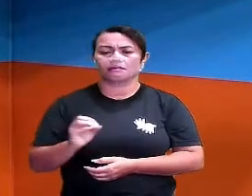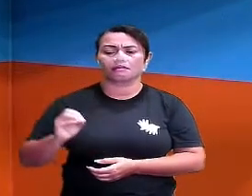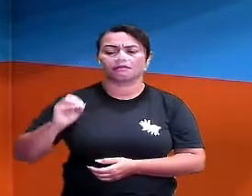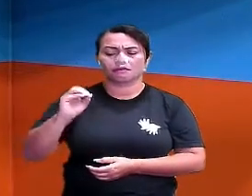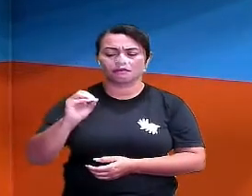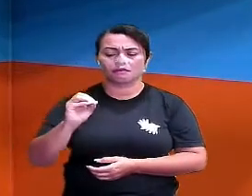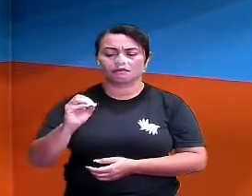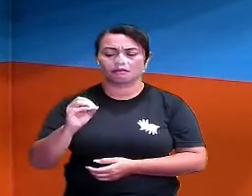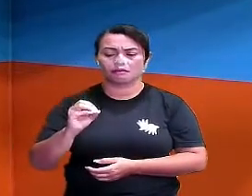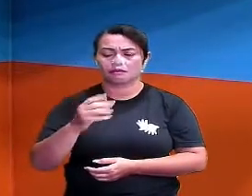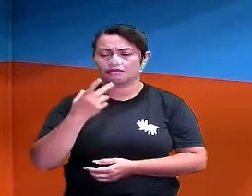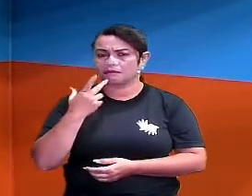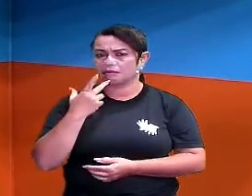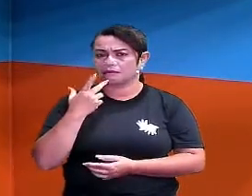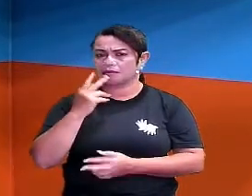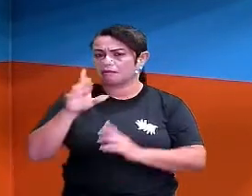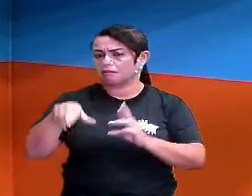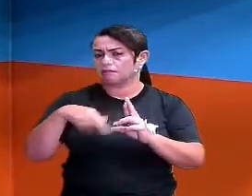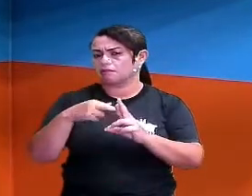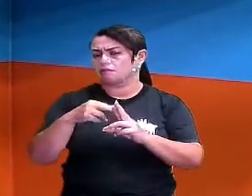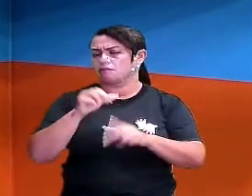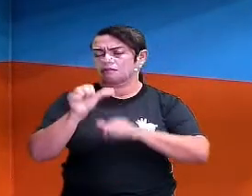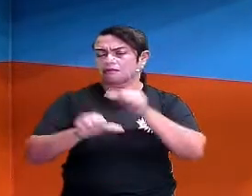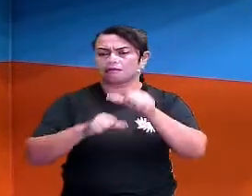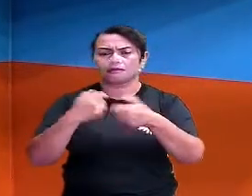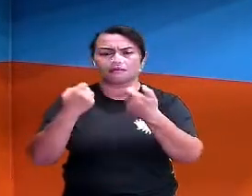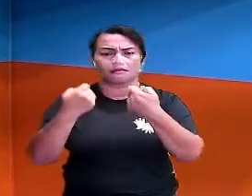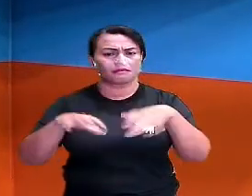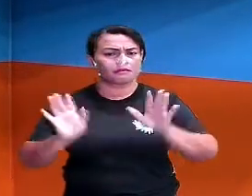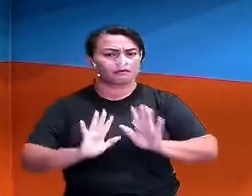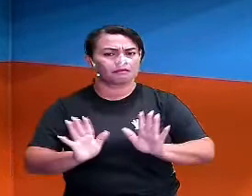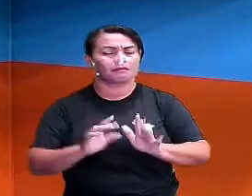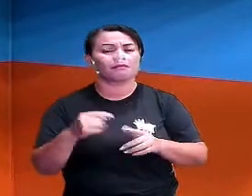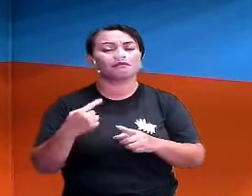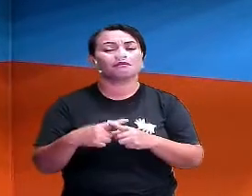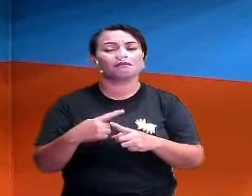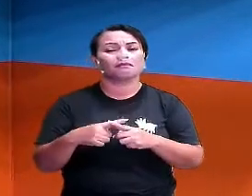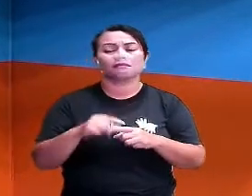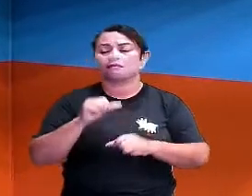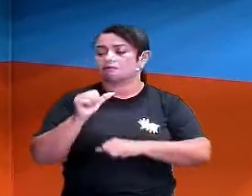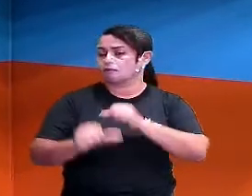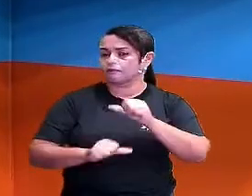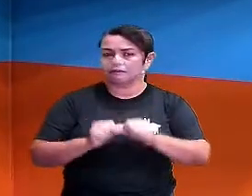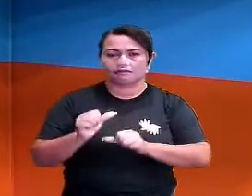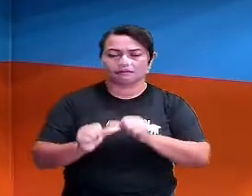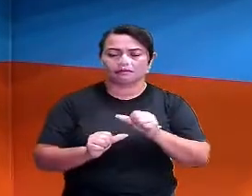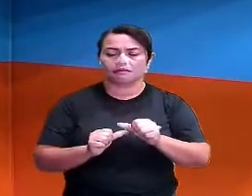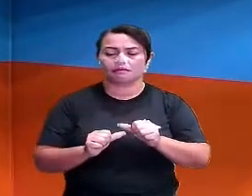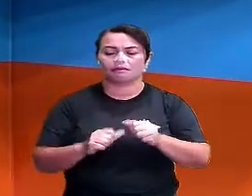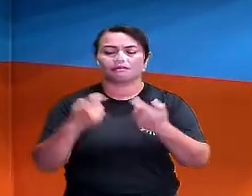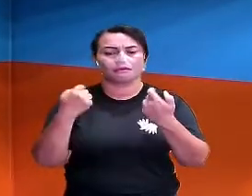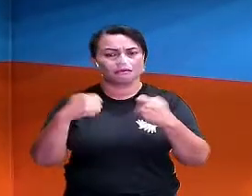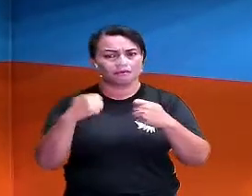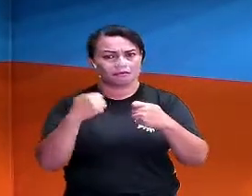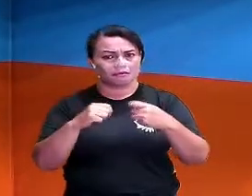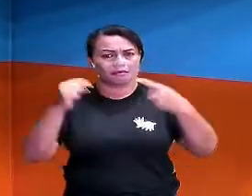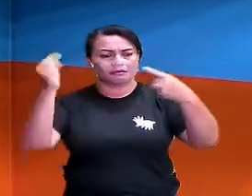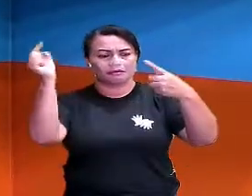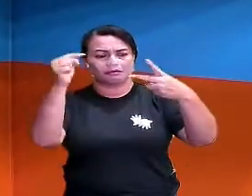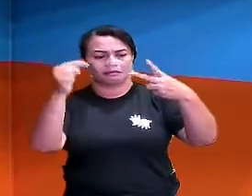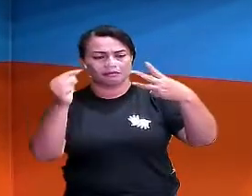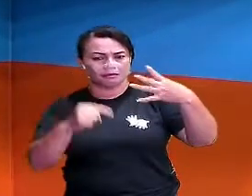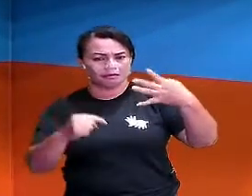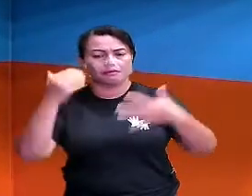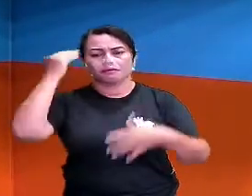são referências que são propriedades, né, que não vão ter mudanças e que a gente precisa ter como